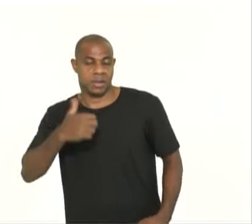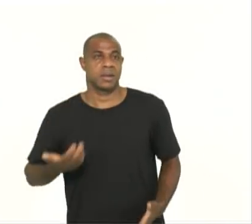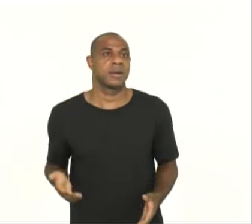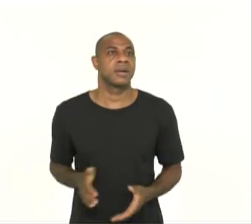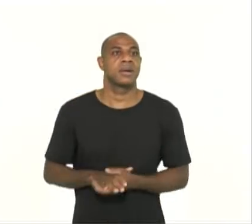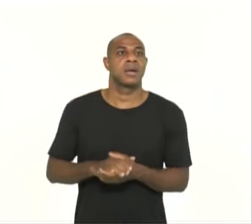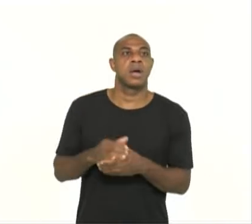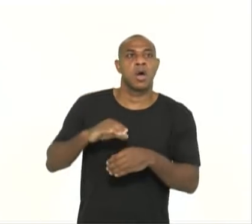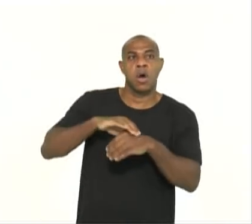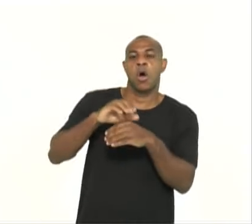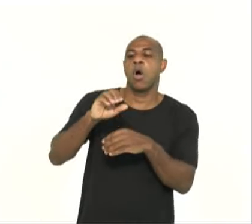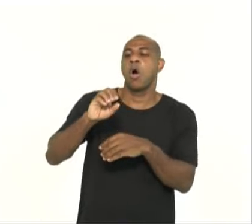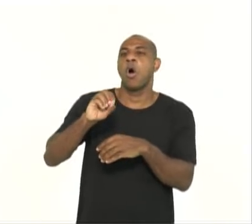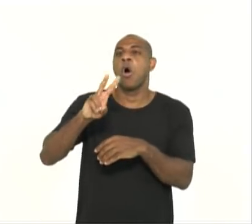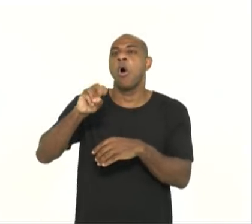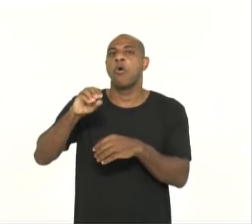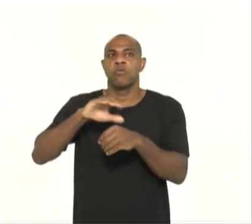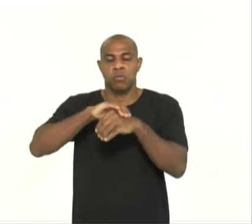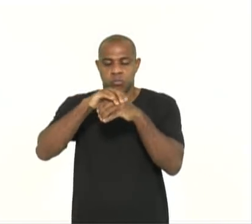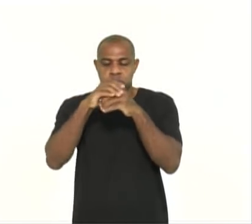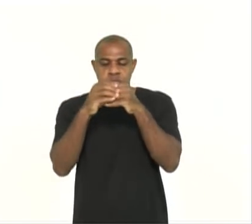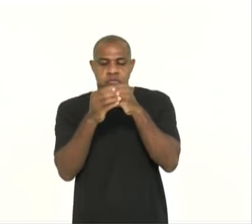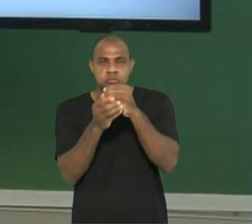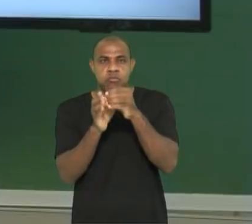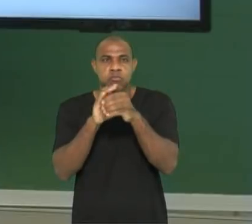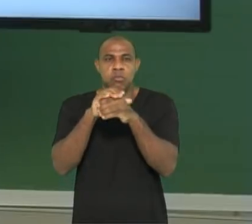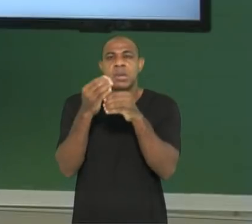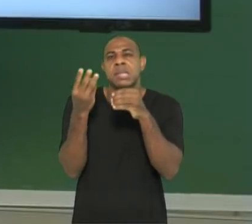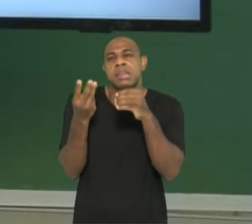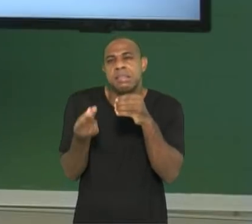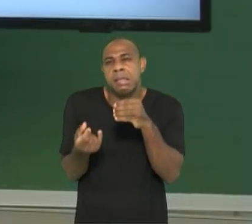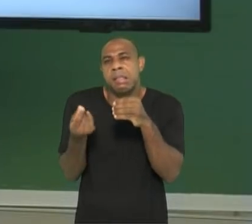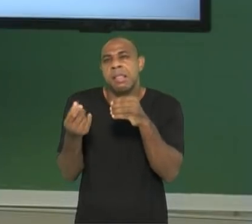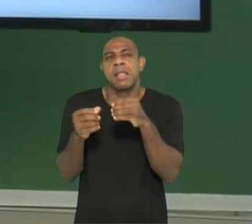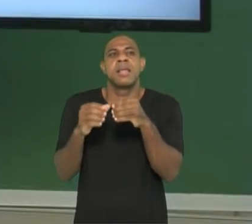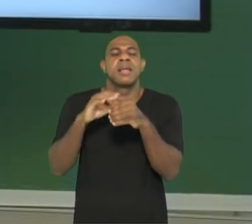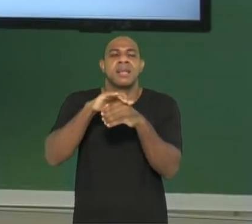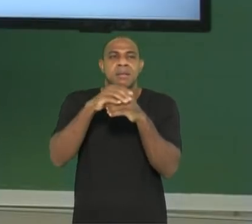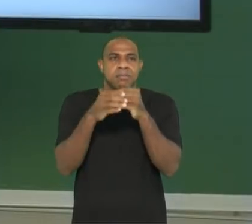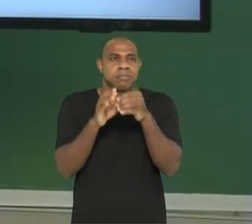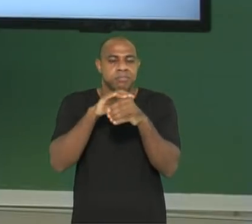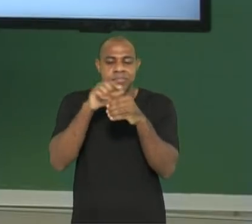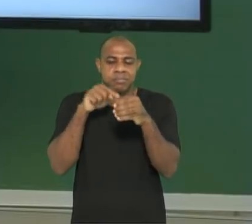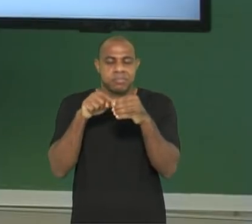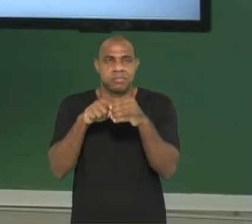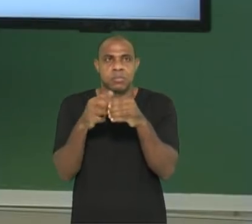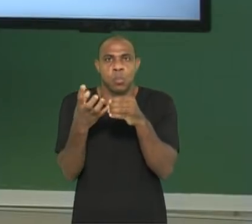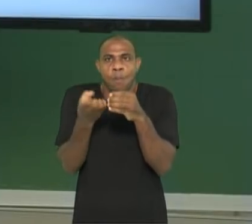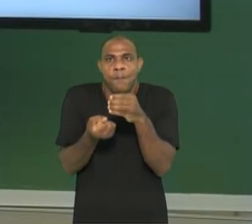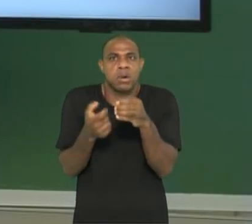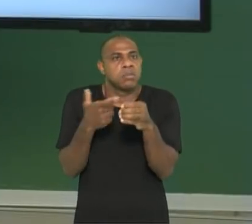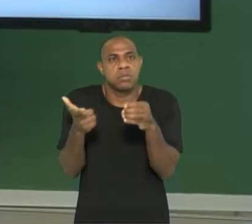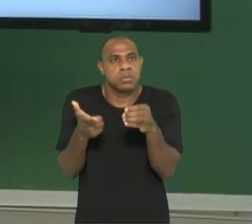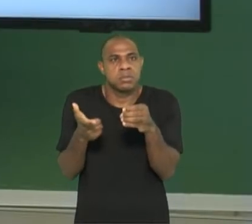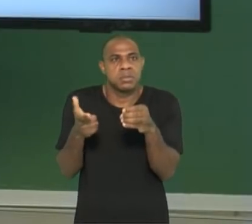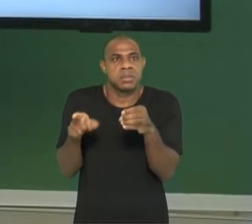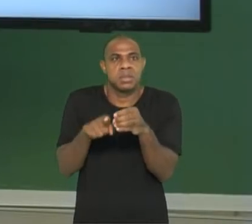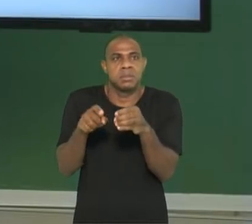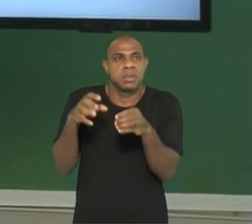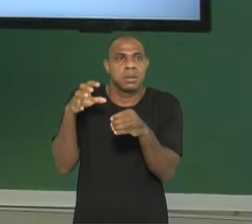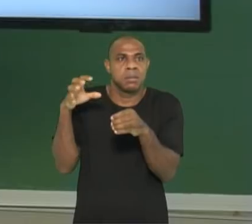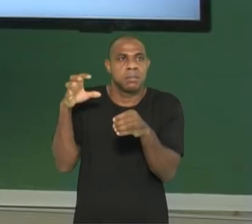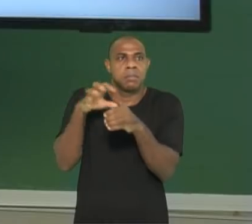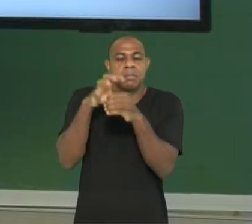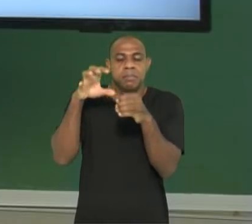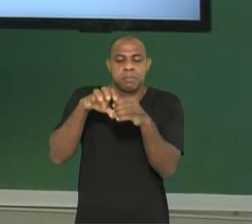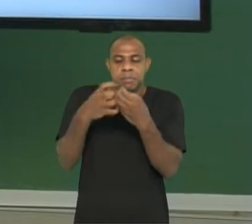casca rígida e aí vai proteger o embrião contra dessecação, então para ele não secar, e contra choques mecânicos, para